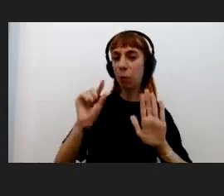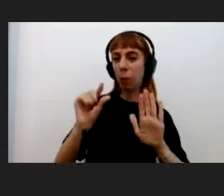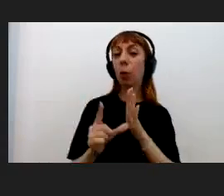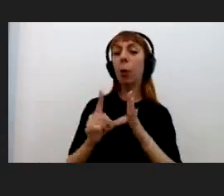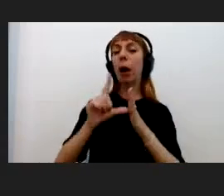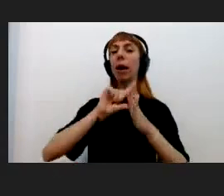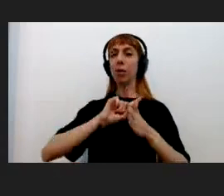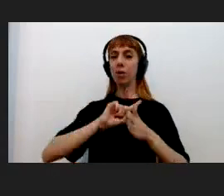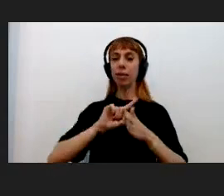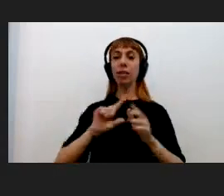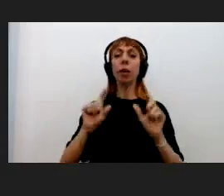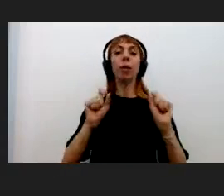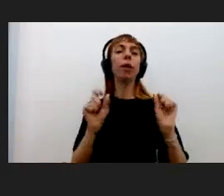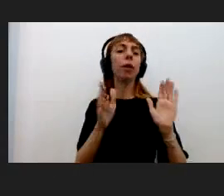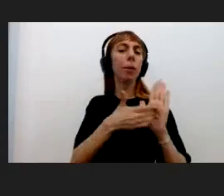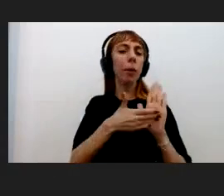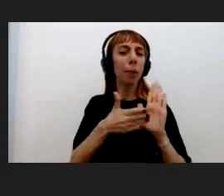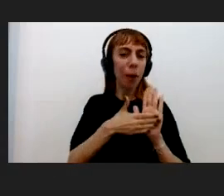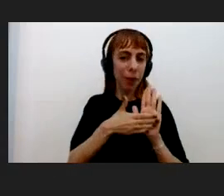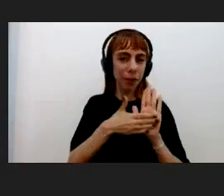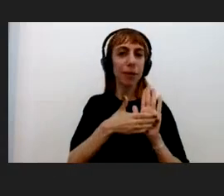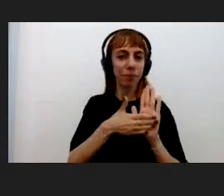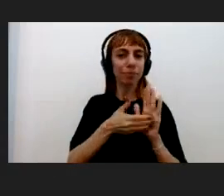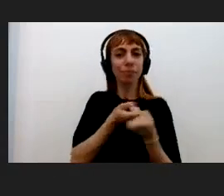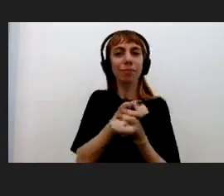eu propus aqui para a gente pensar a respeito